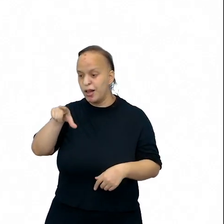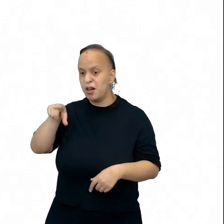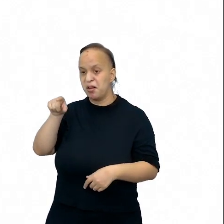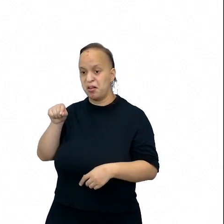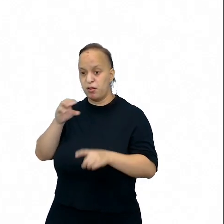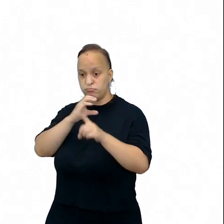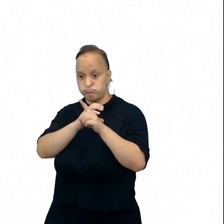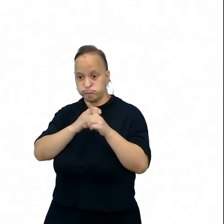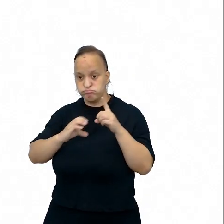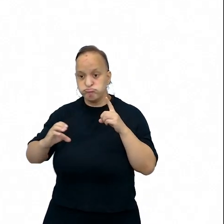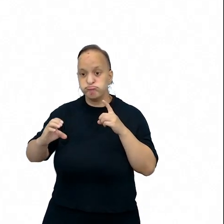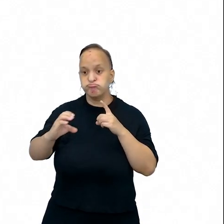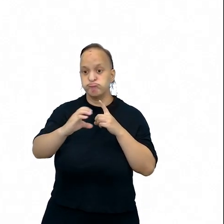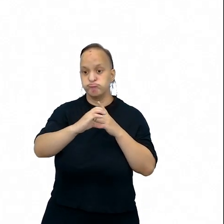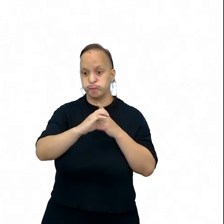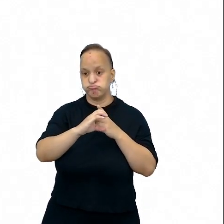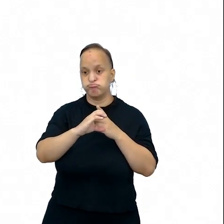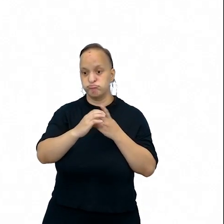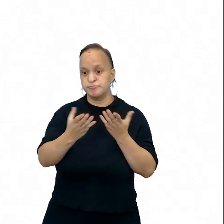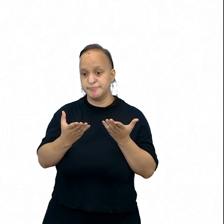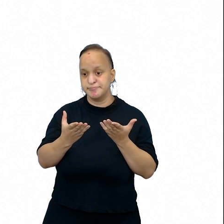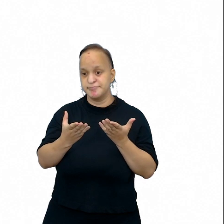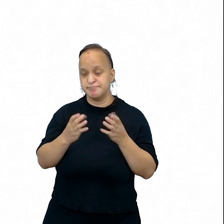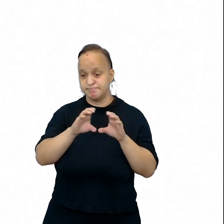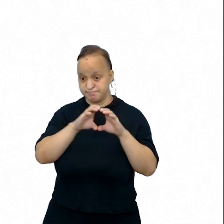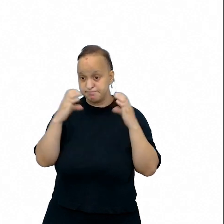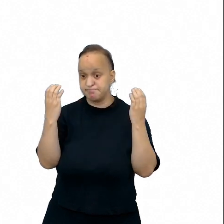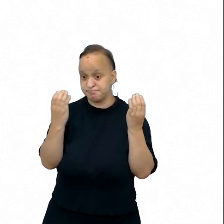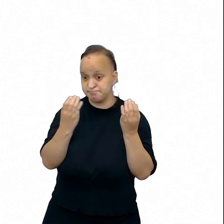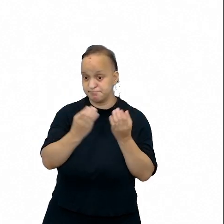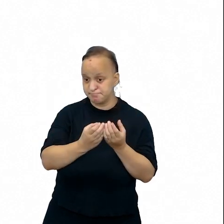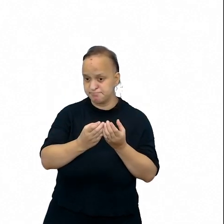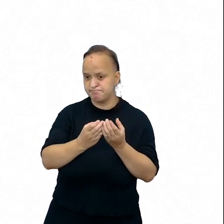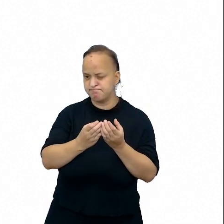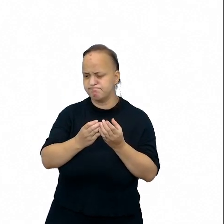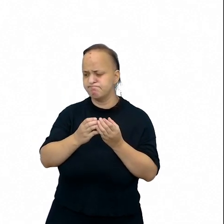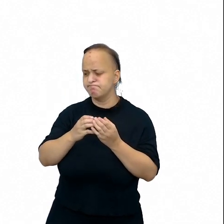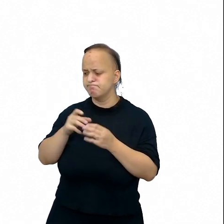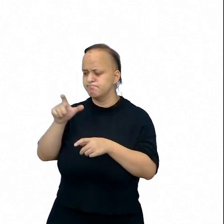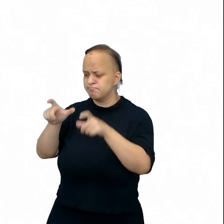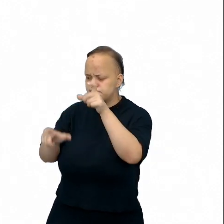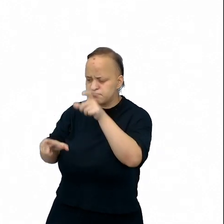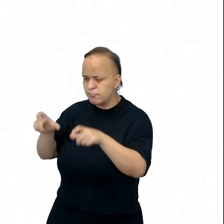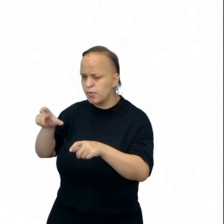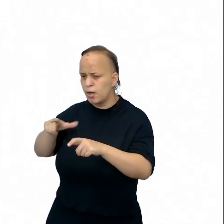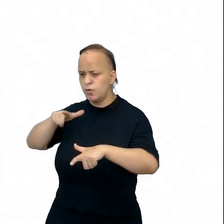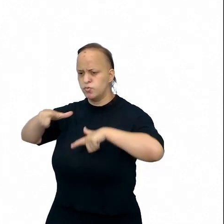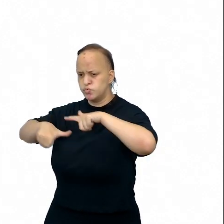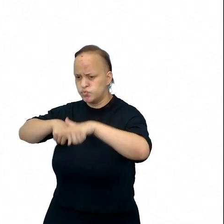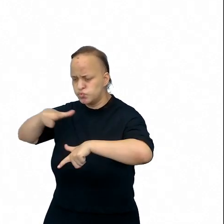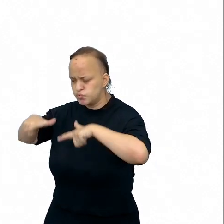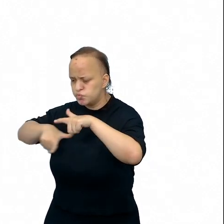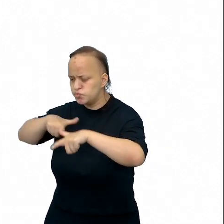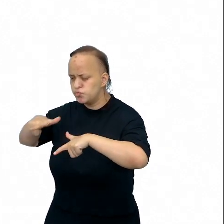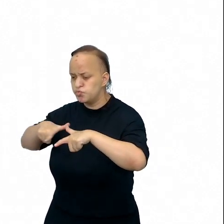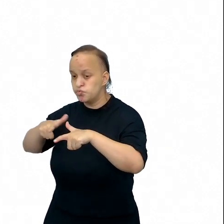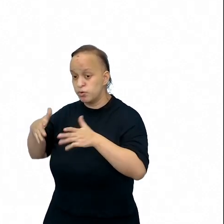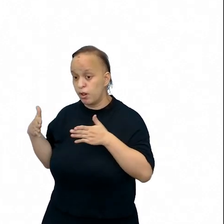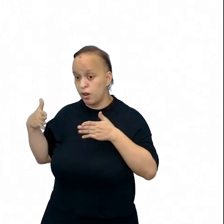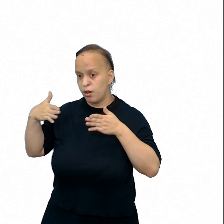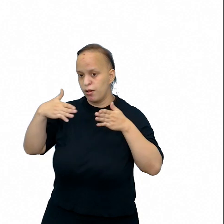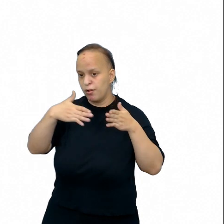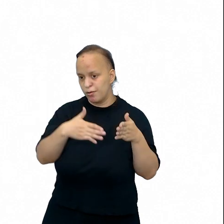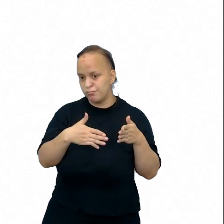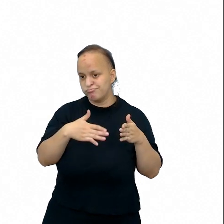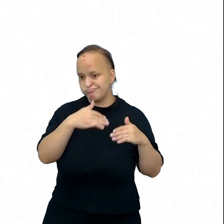comunidade, algumas pessoas que trabalham, né, de uma forma a melhorar as condições de vida do